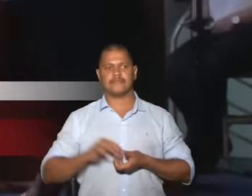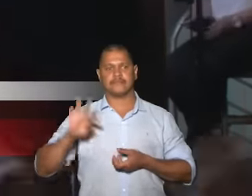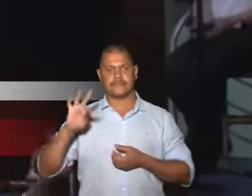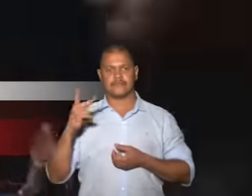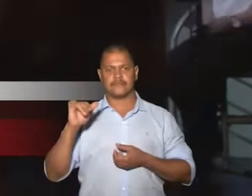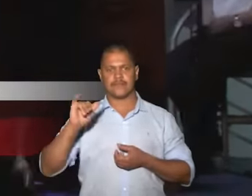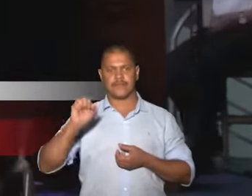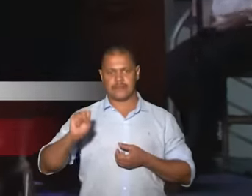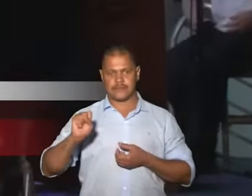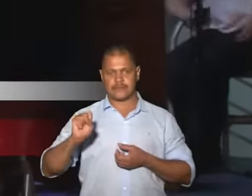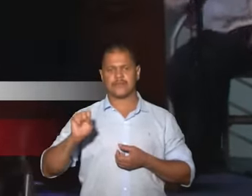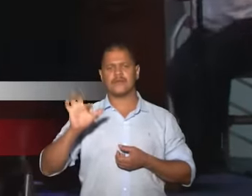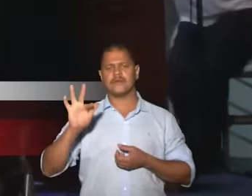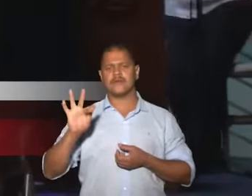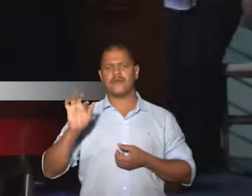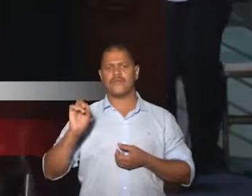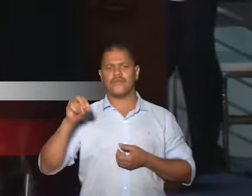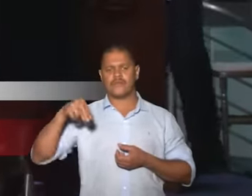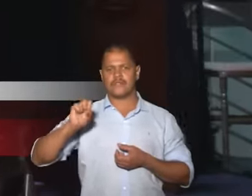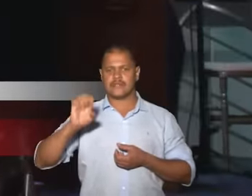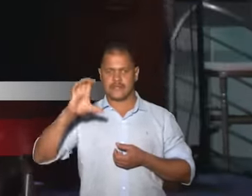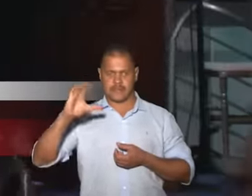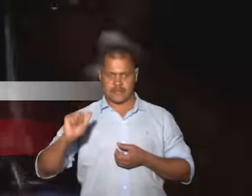Thaís Fonseca Brunelli.